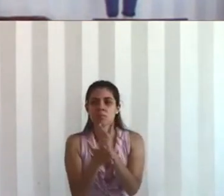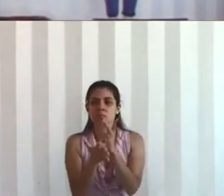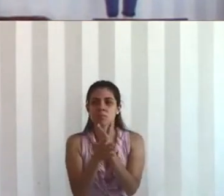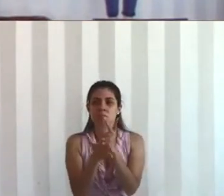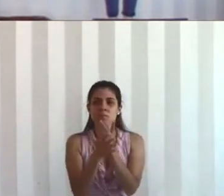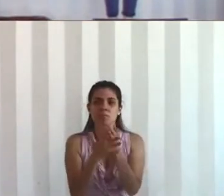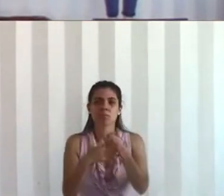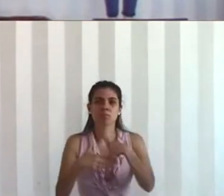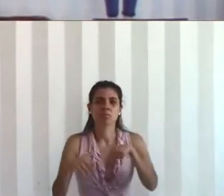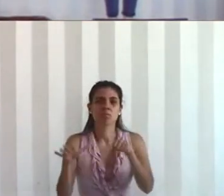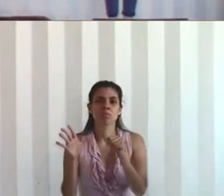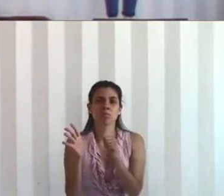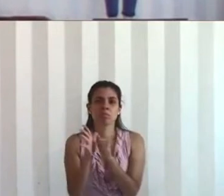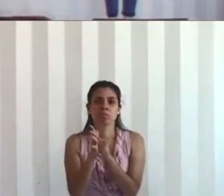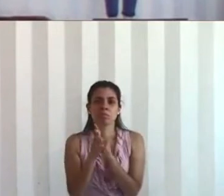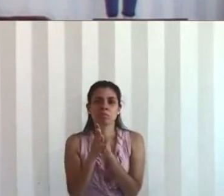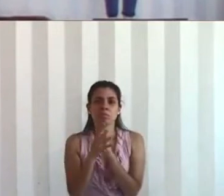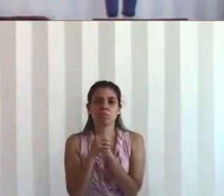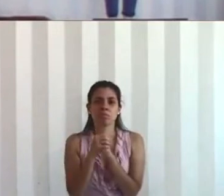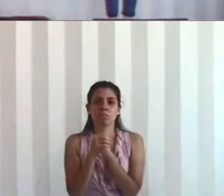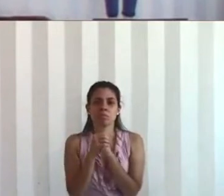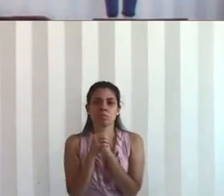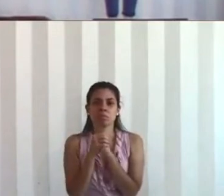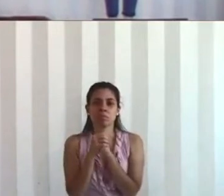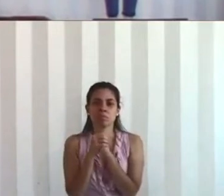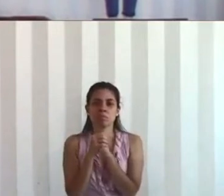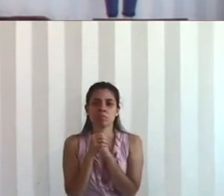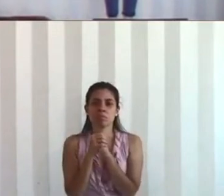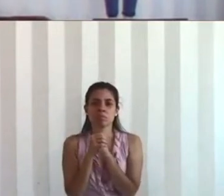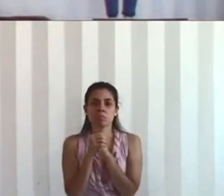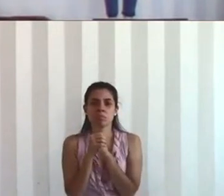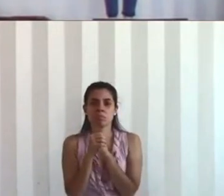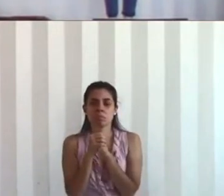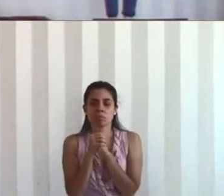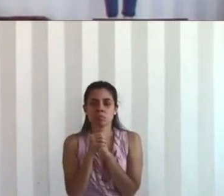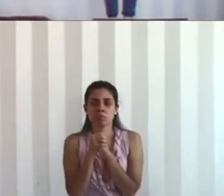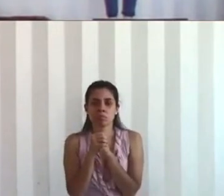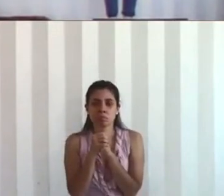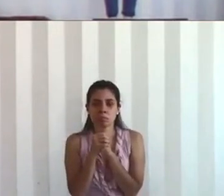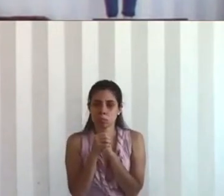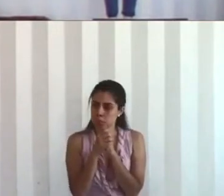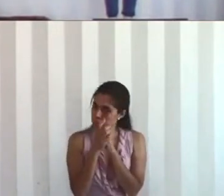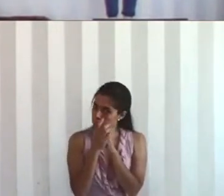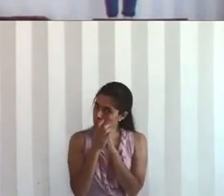glória, para sempre, amém. Vamos cantar todos juntos, igreja.